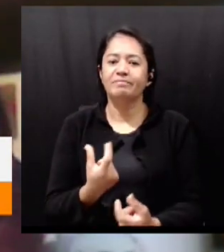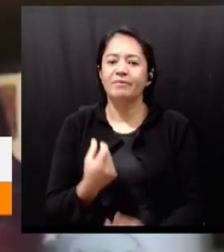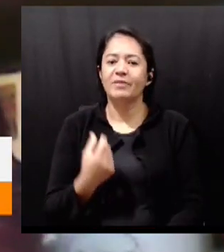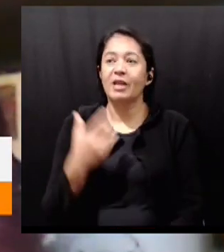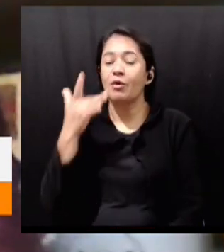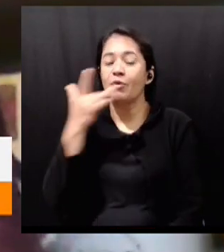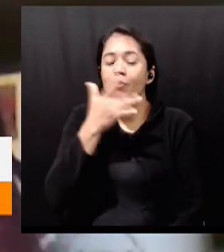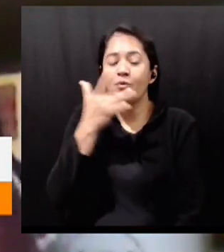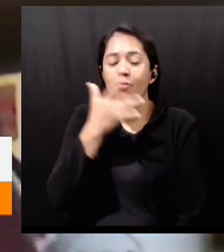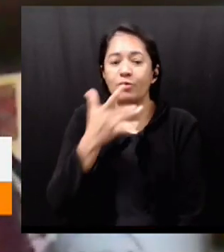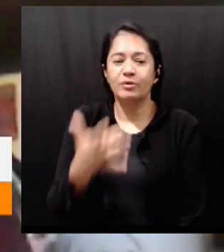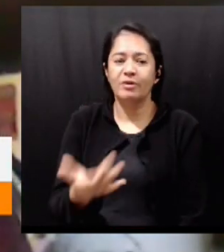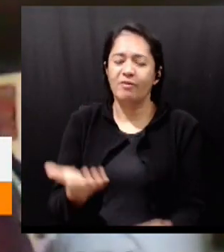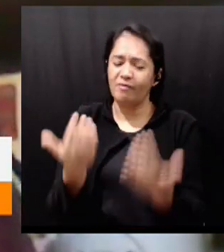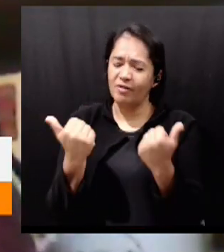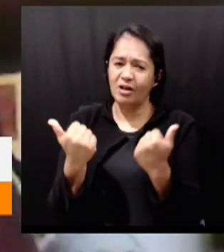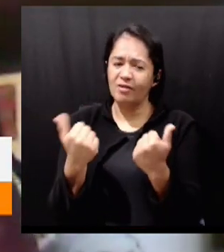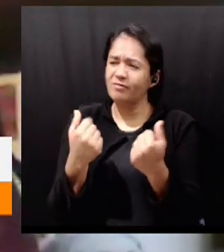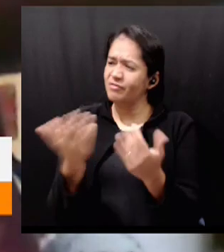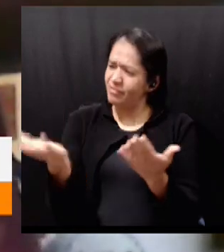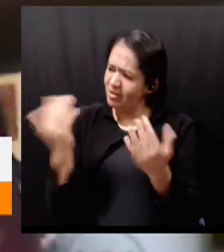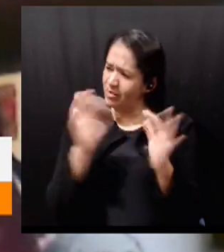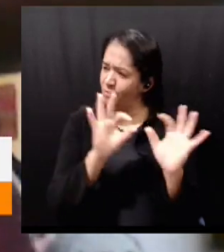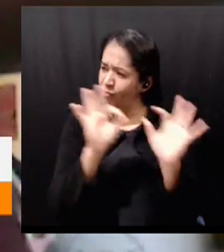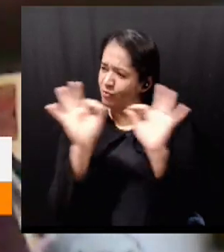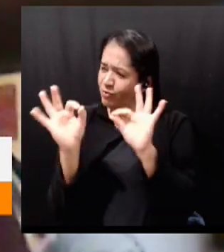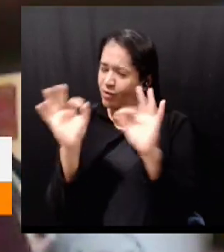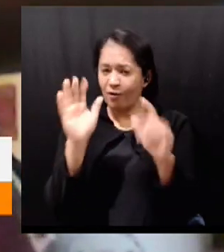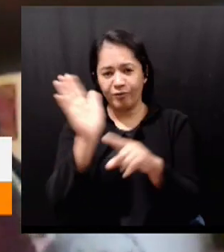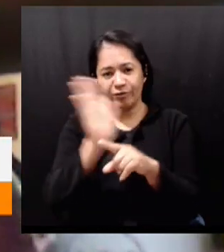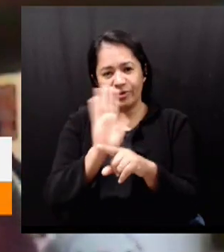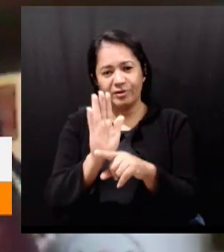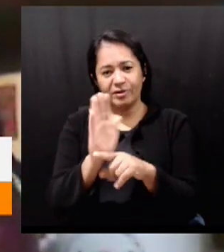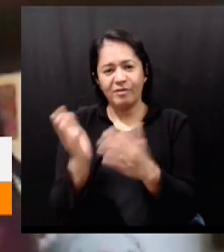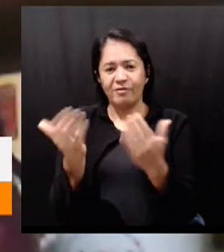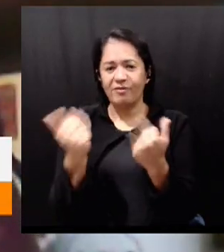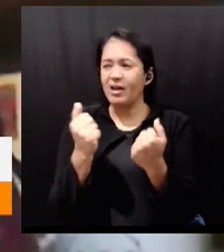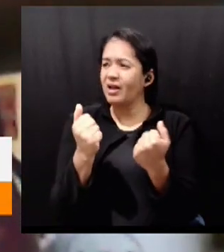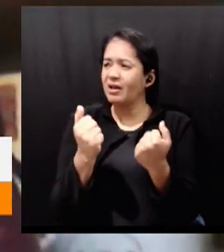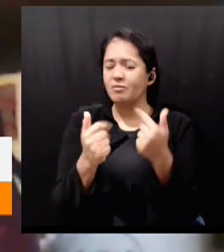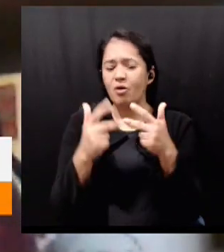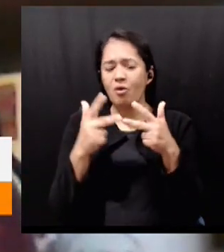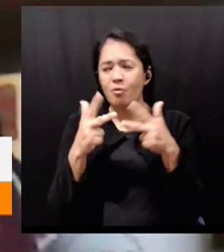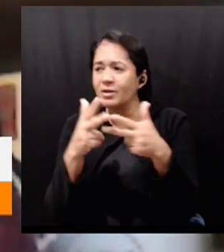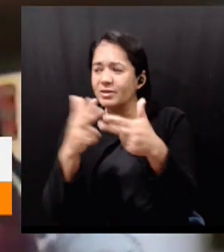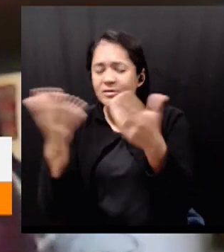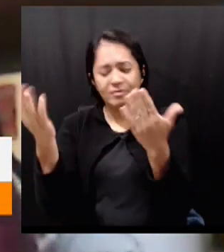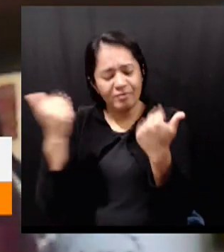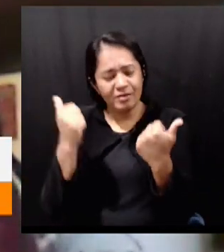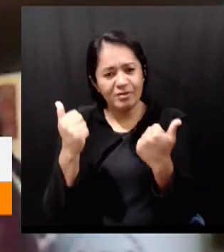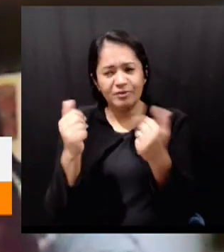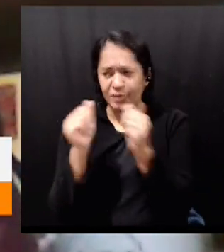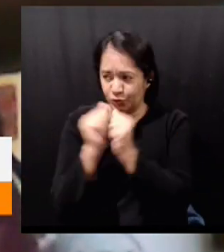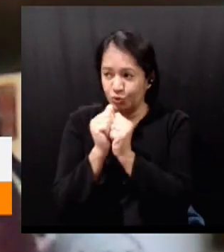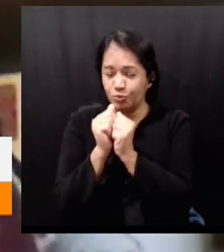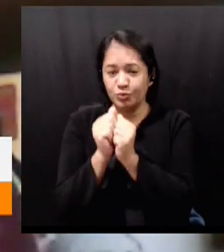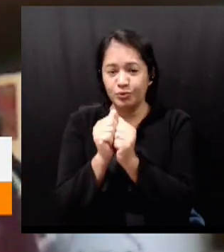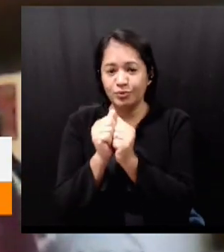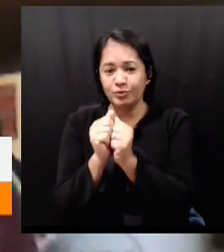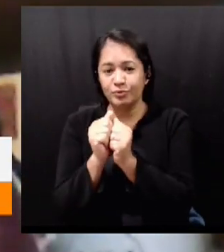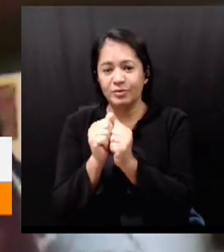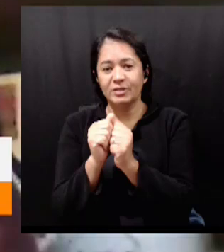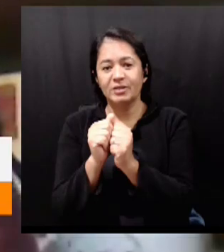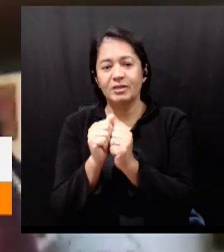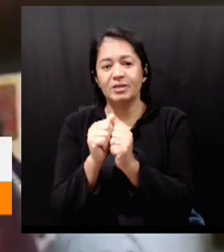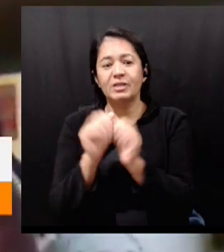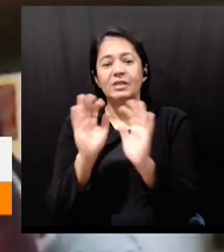Vamos ficar aqui, vamos assistir um filme, vamos assistir uma série. Vamos ficar juntos? E sempre